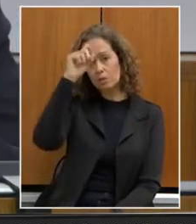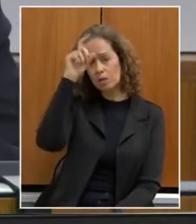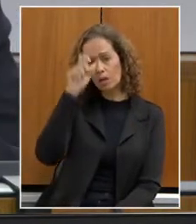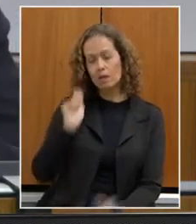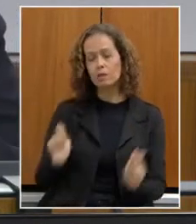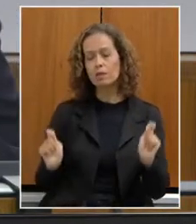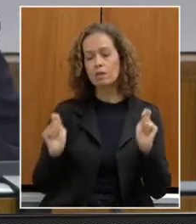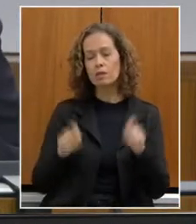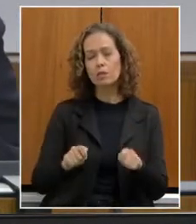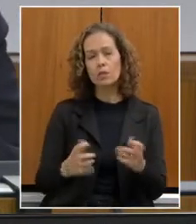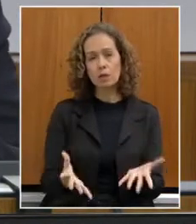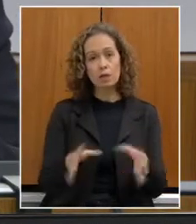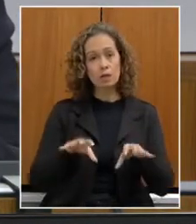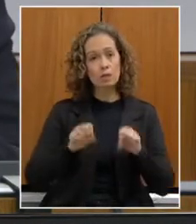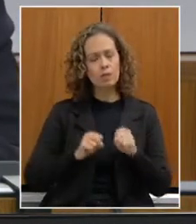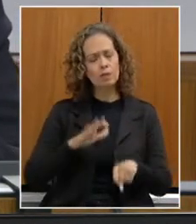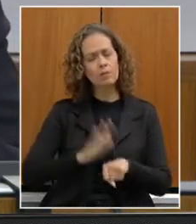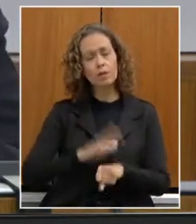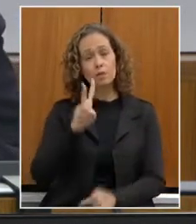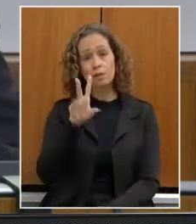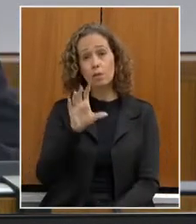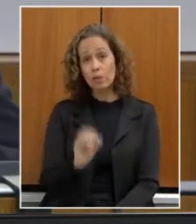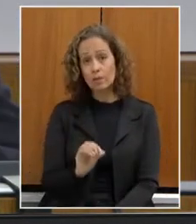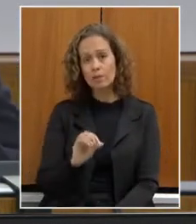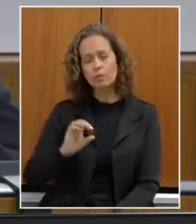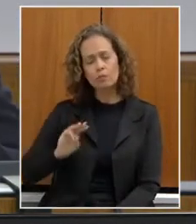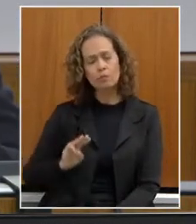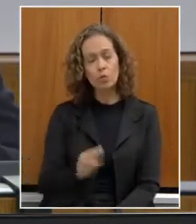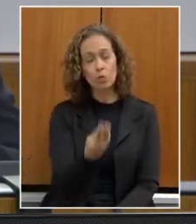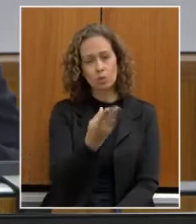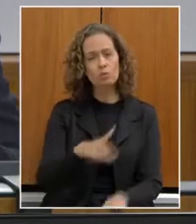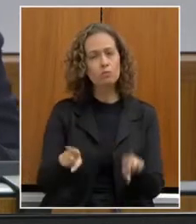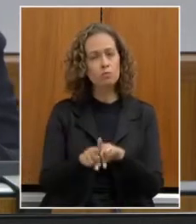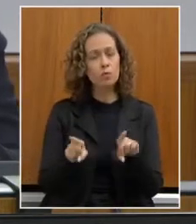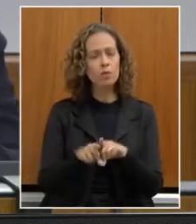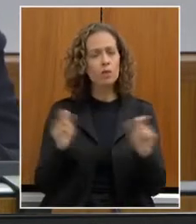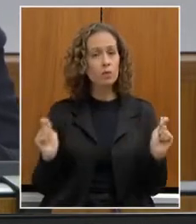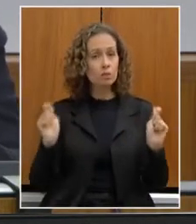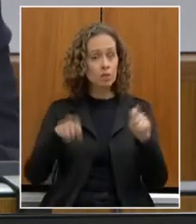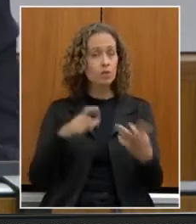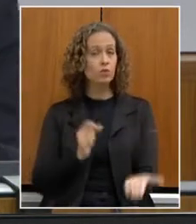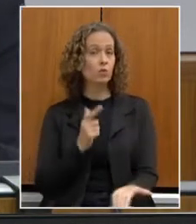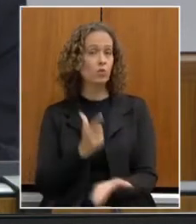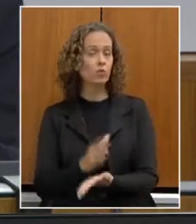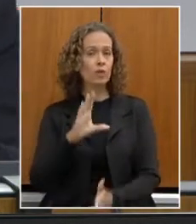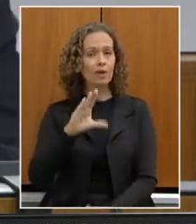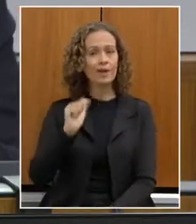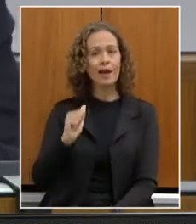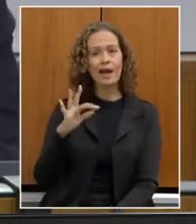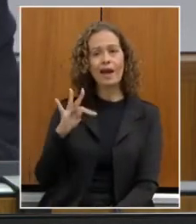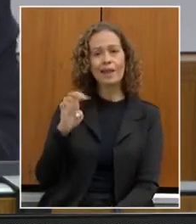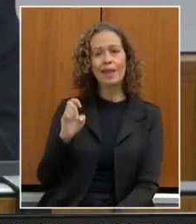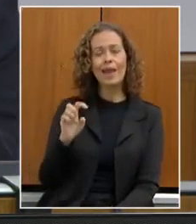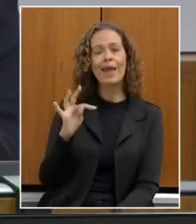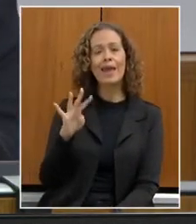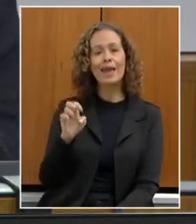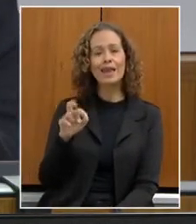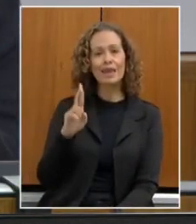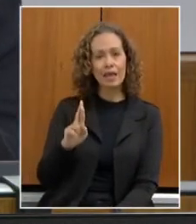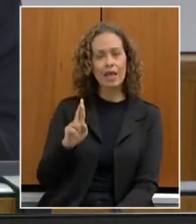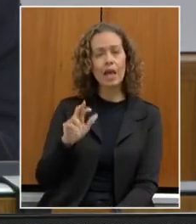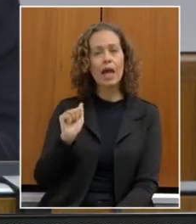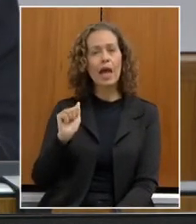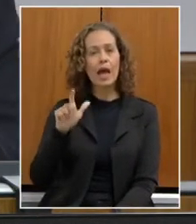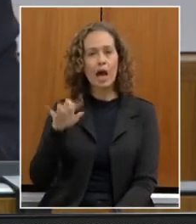aderir estes mais de 50 milhões e nele também estava incluída a possibilidade de compra do catéter de alto fluxo que eu concordo com o senhor